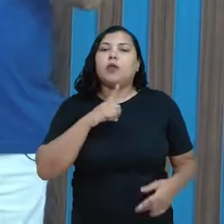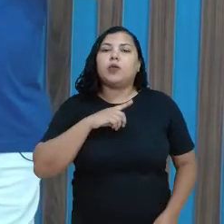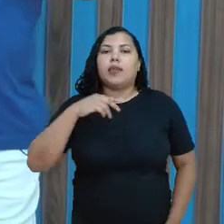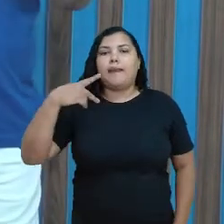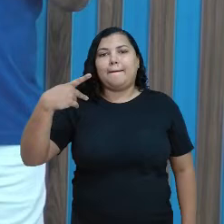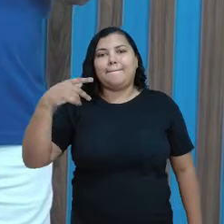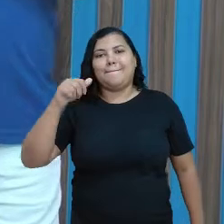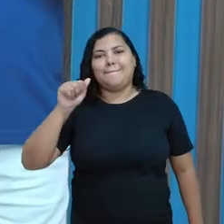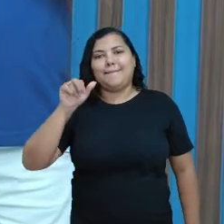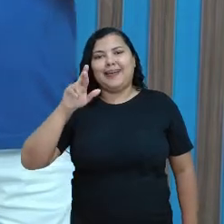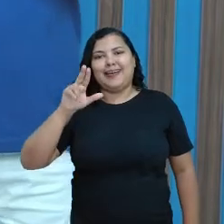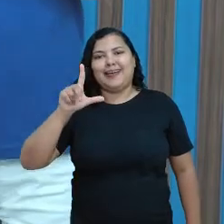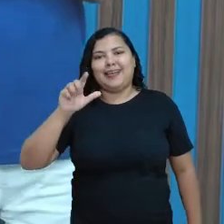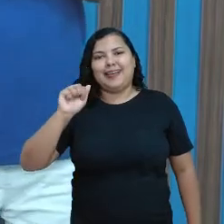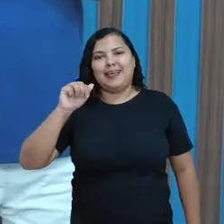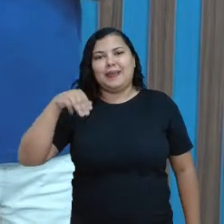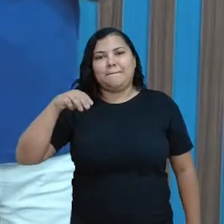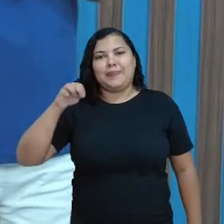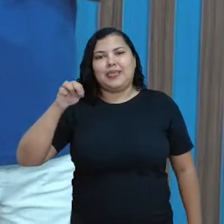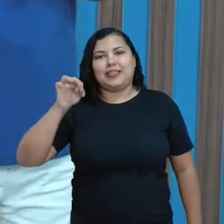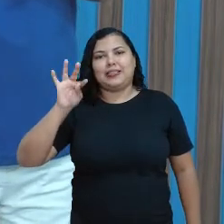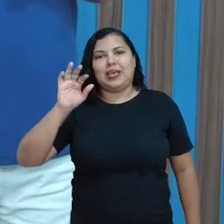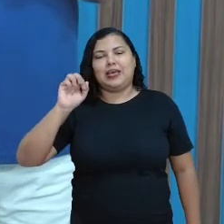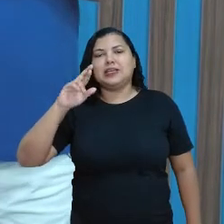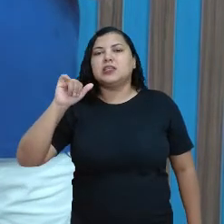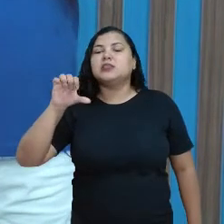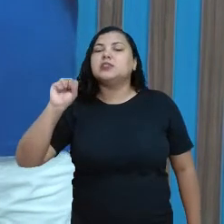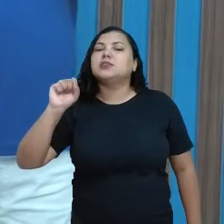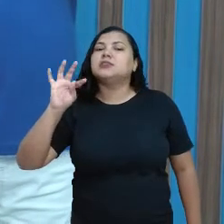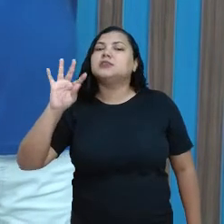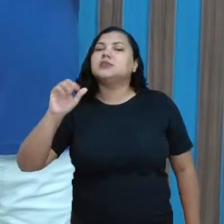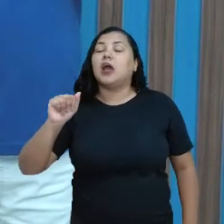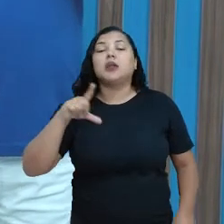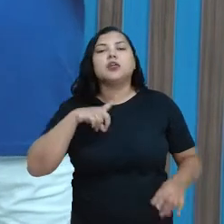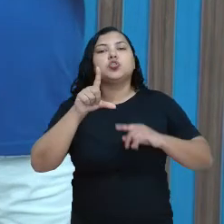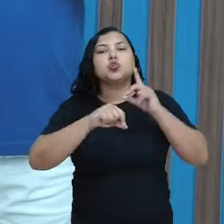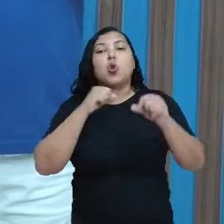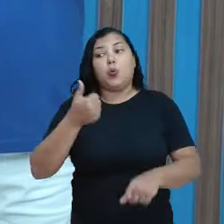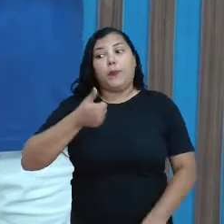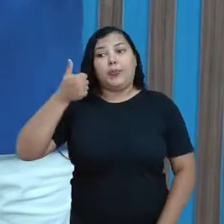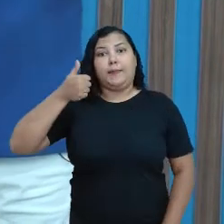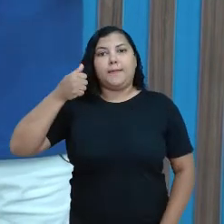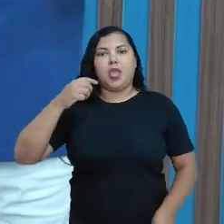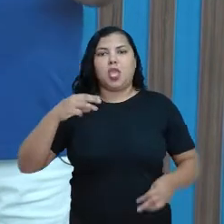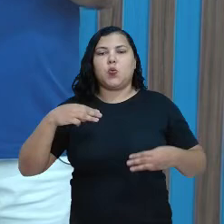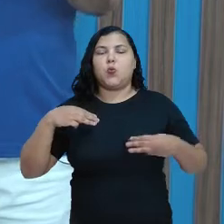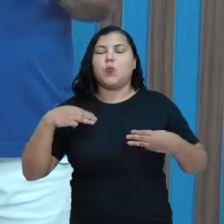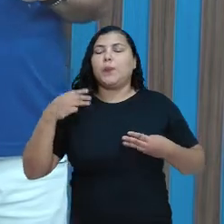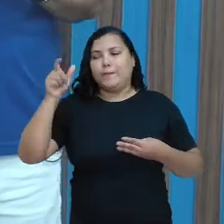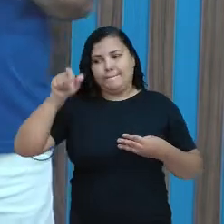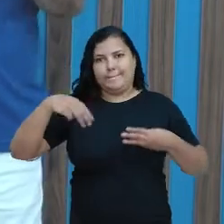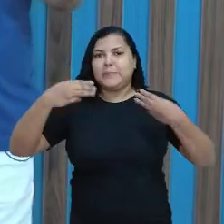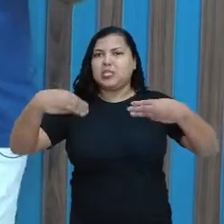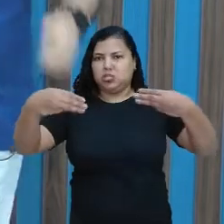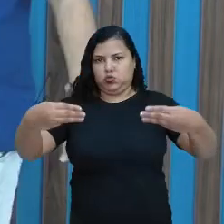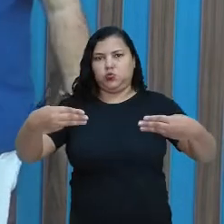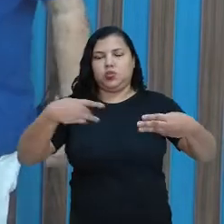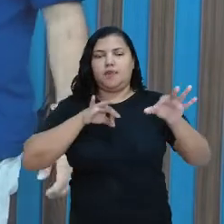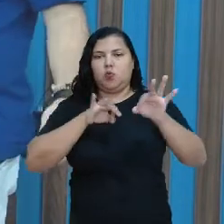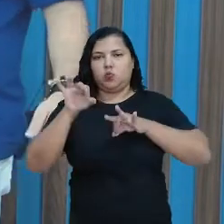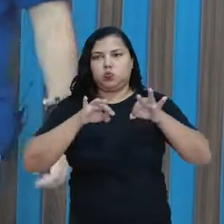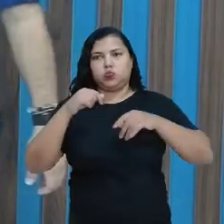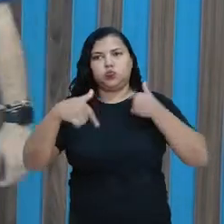parlamentarista, quase que a palavra não vem, ele escolhe o primeiro-ministro, né, que vai coordenar ali os trabalhos, né?